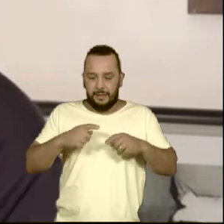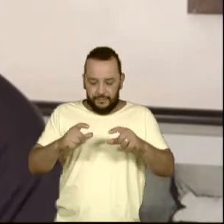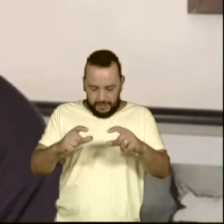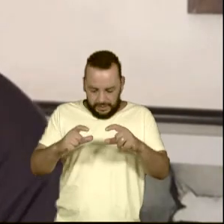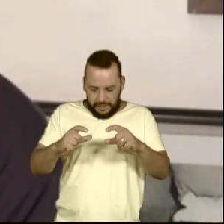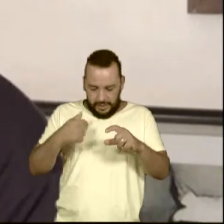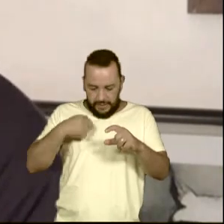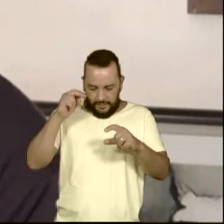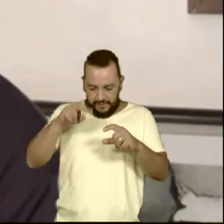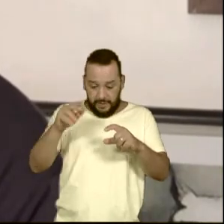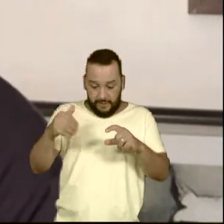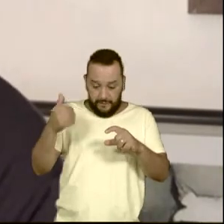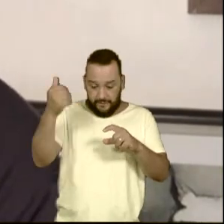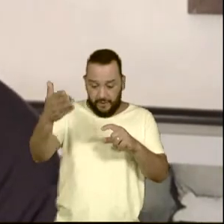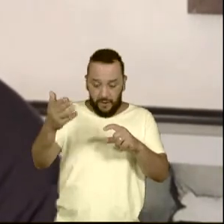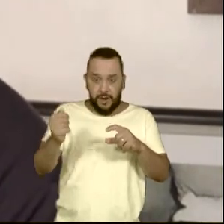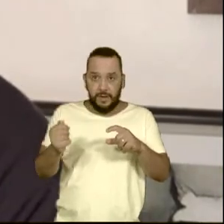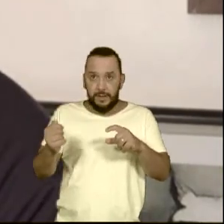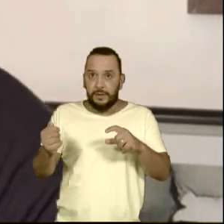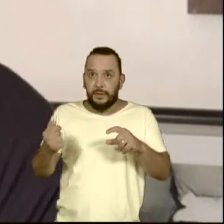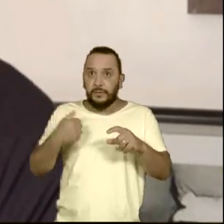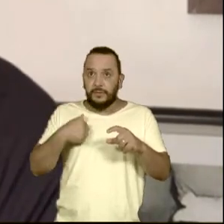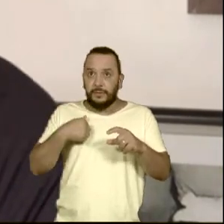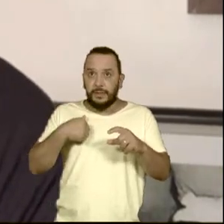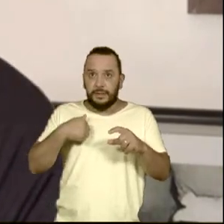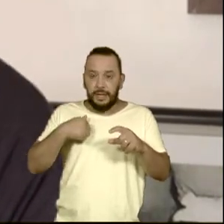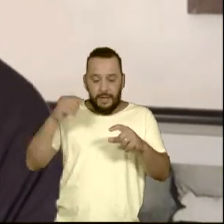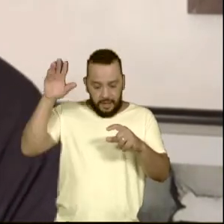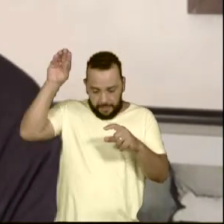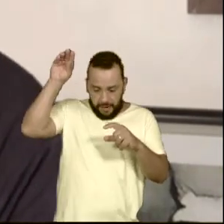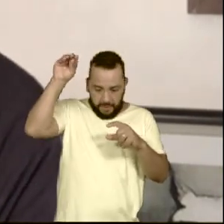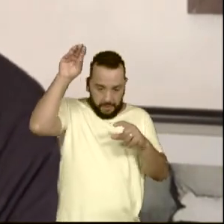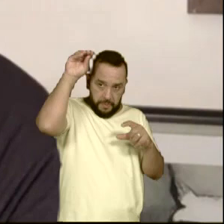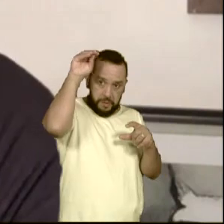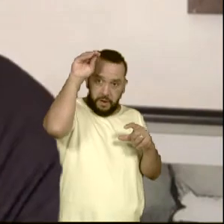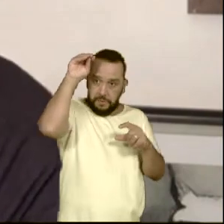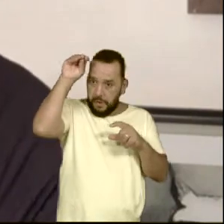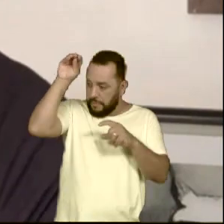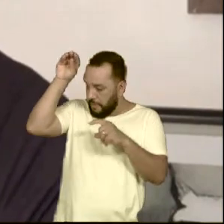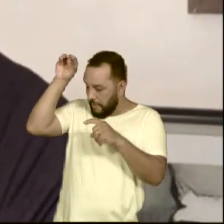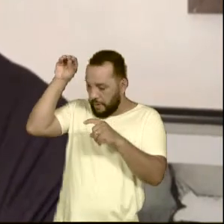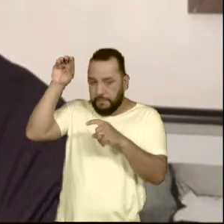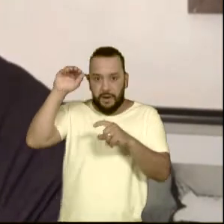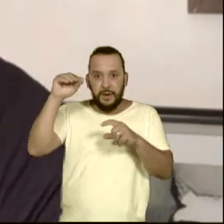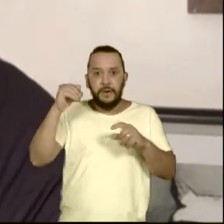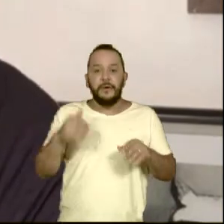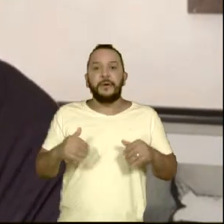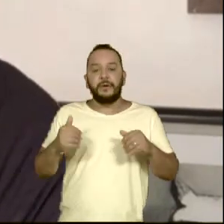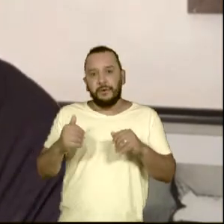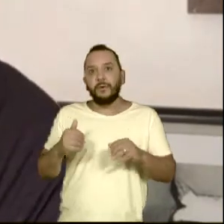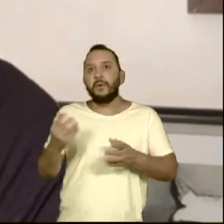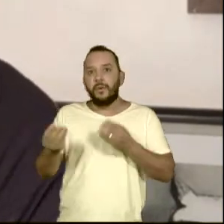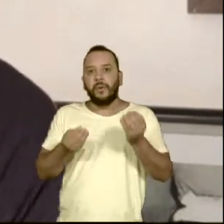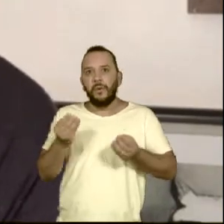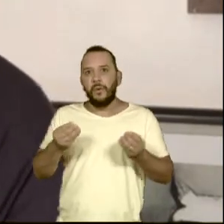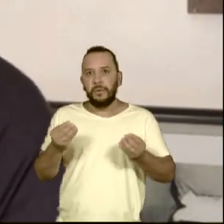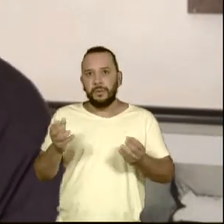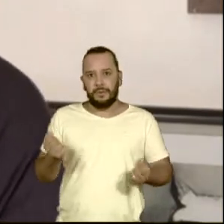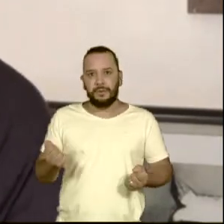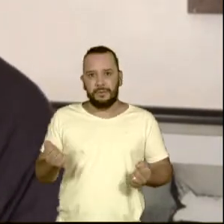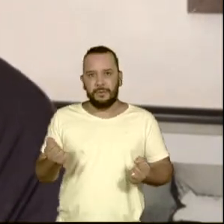onde você enxerga na tela desse monitor o que está sendo mostrado na câmera, tá?